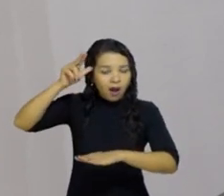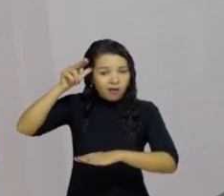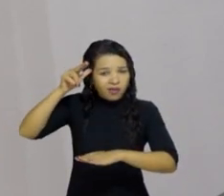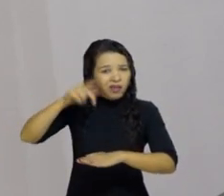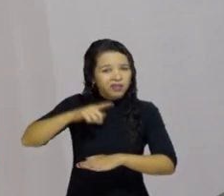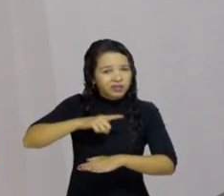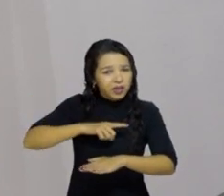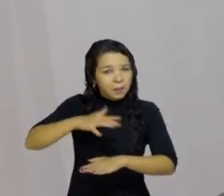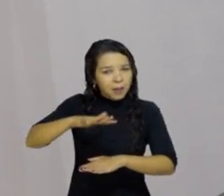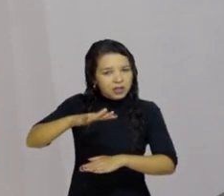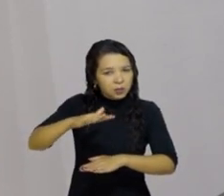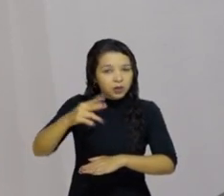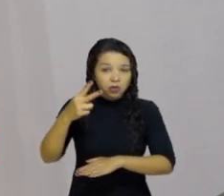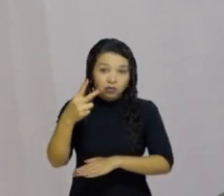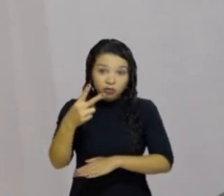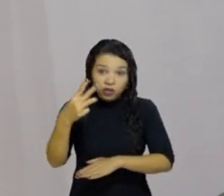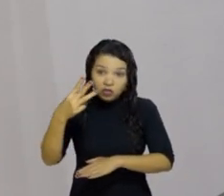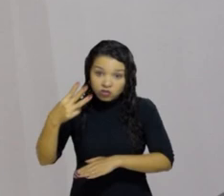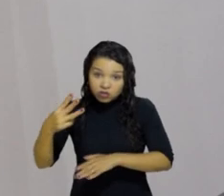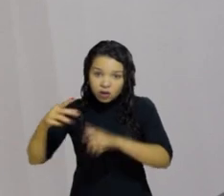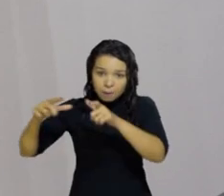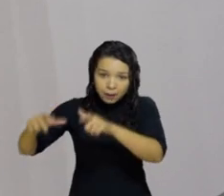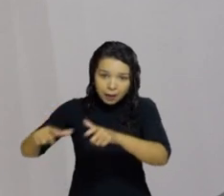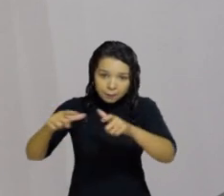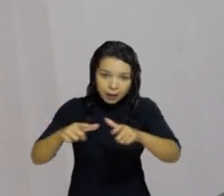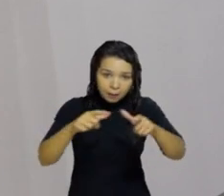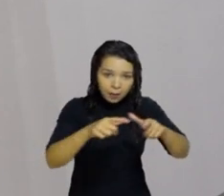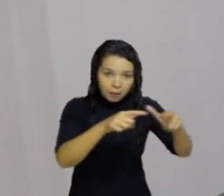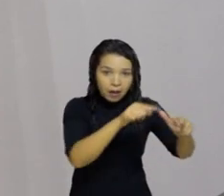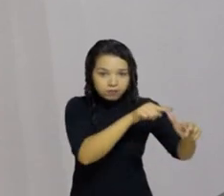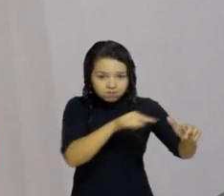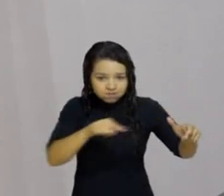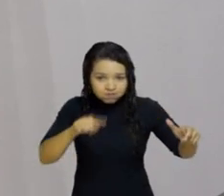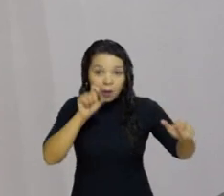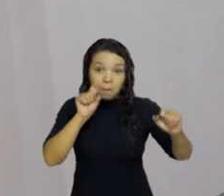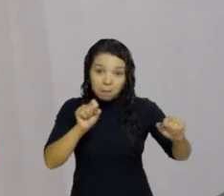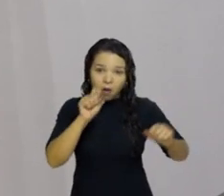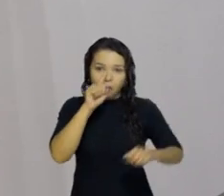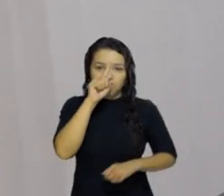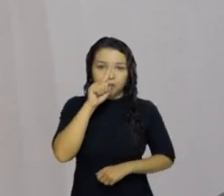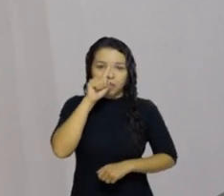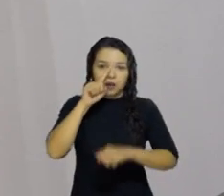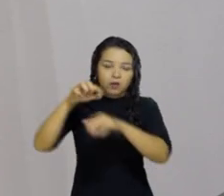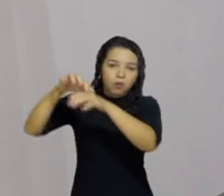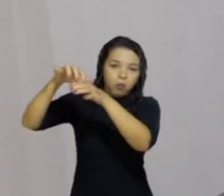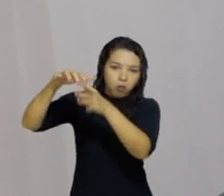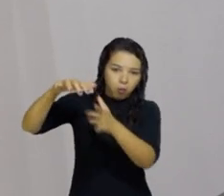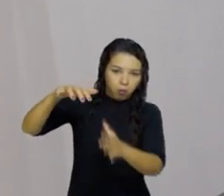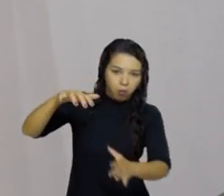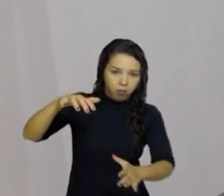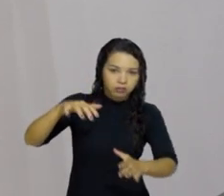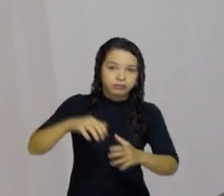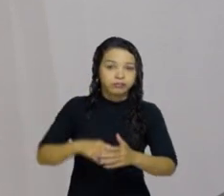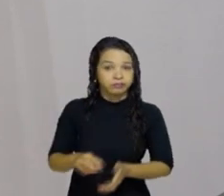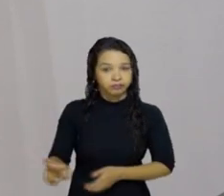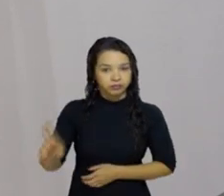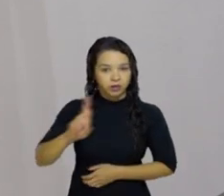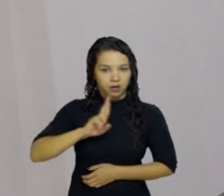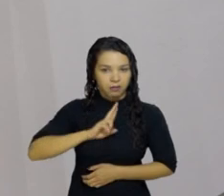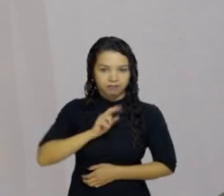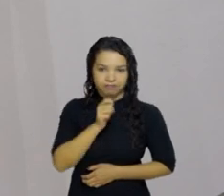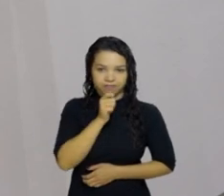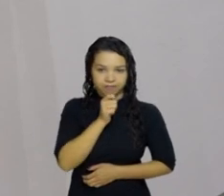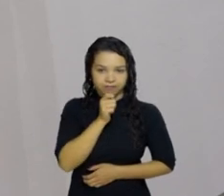23 pontos passíveis de risco. Até o momento não obtivemos resposta. E